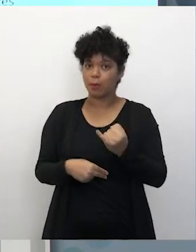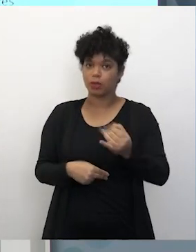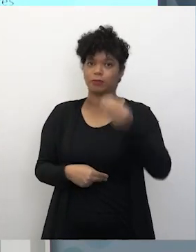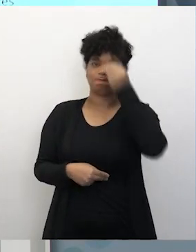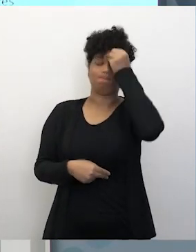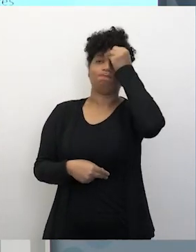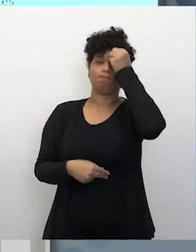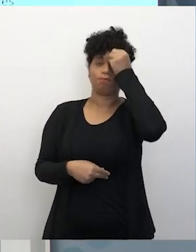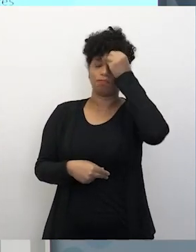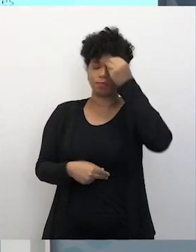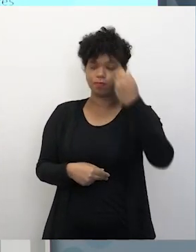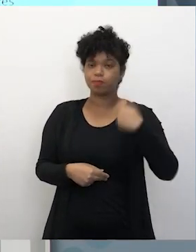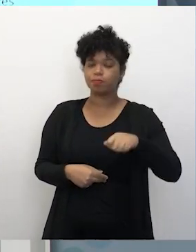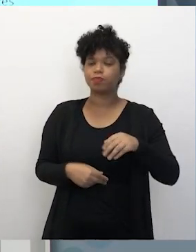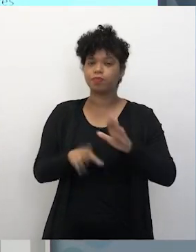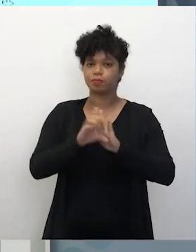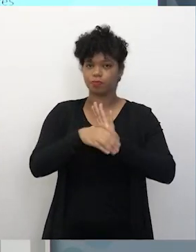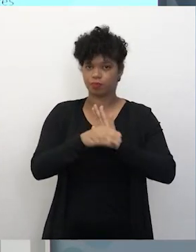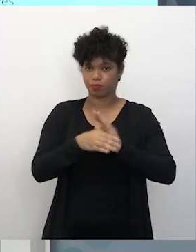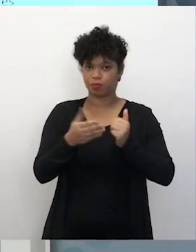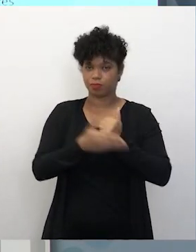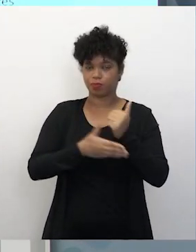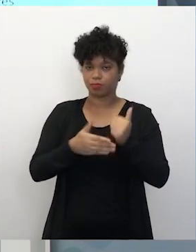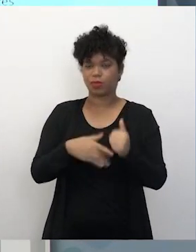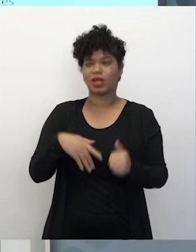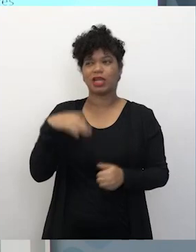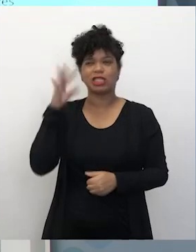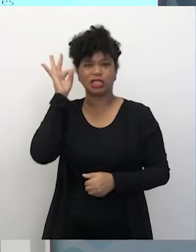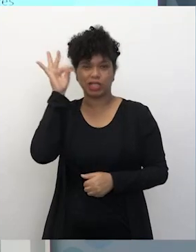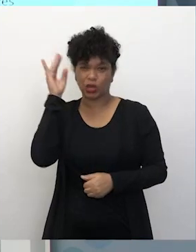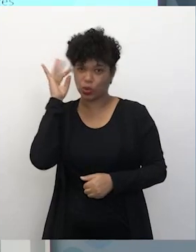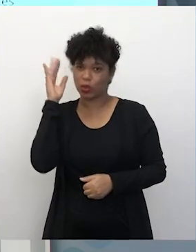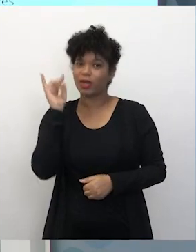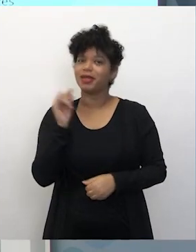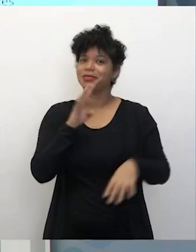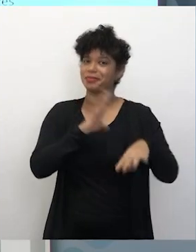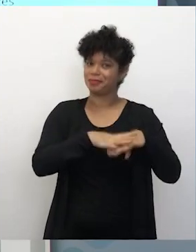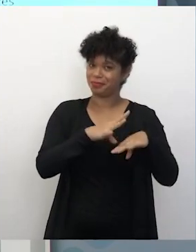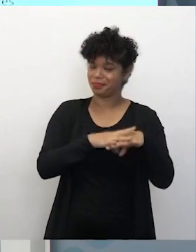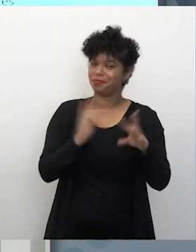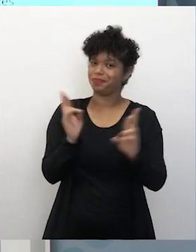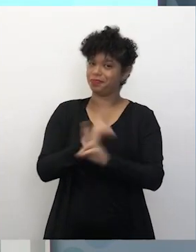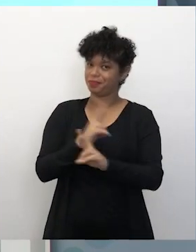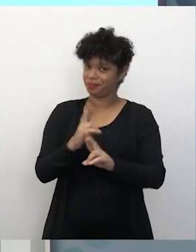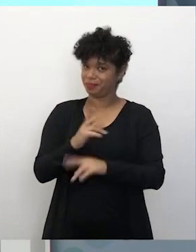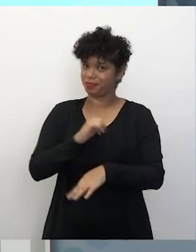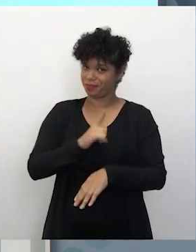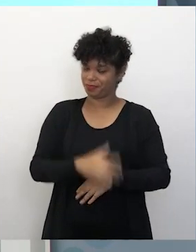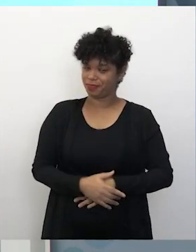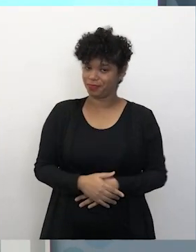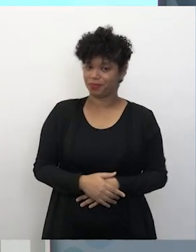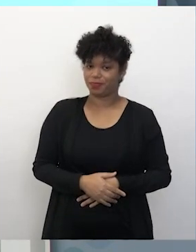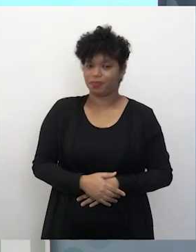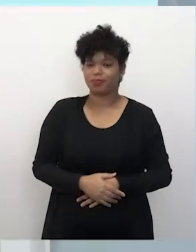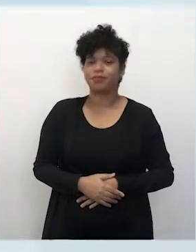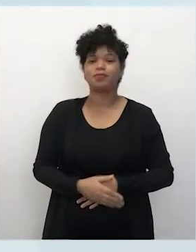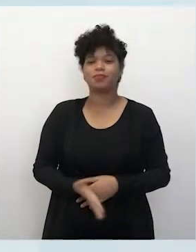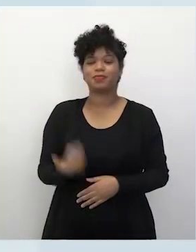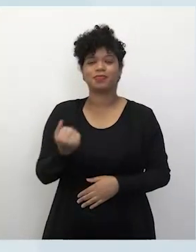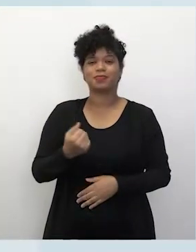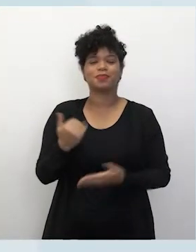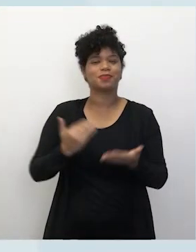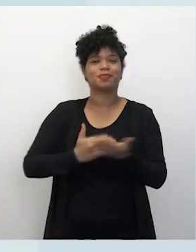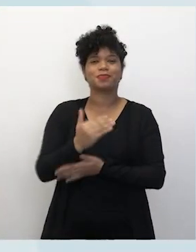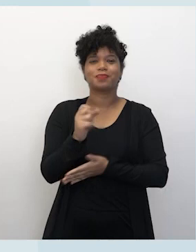ideia desses conceitos, né? Teoria e matemática também é muito importante. Tudo bem? Olha lá, já vamos começar